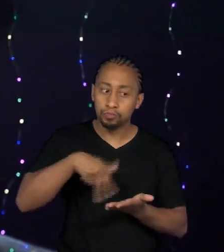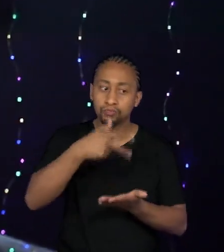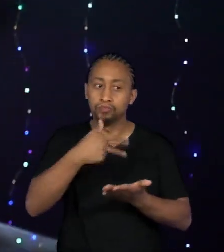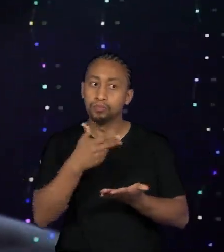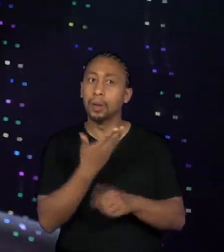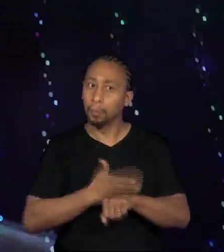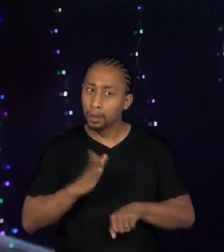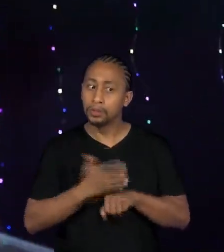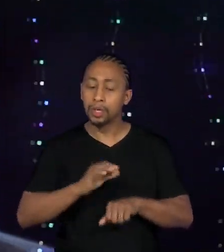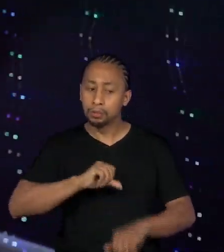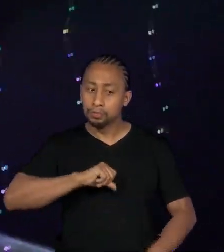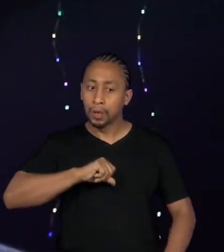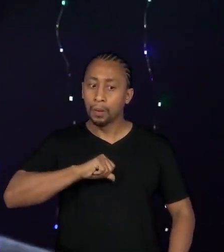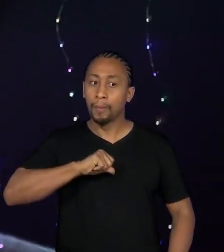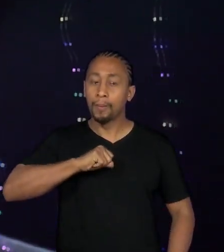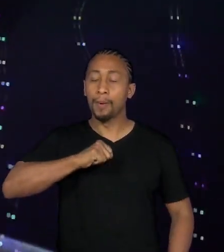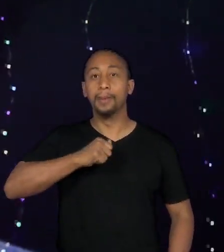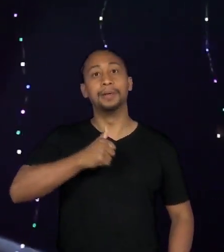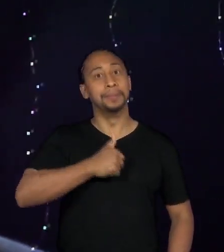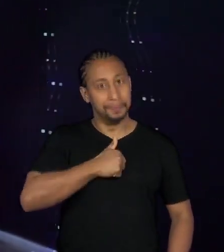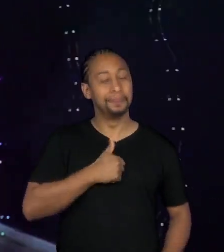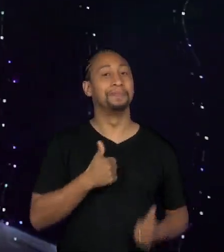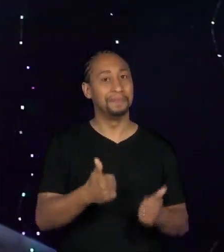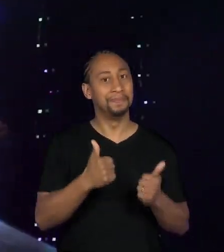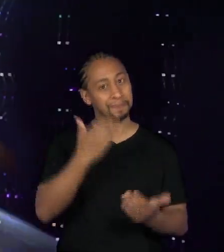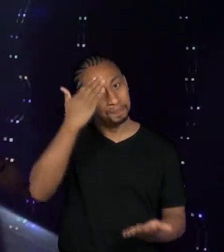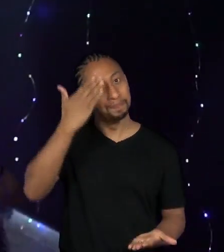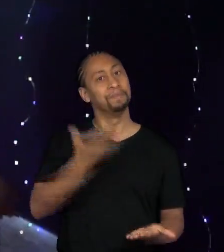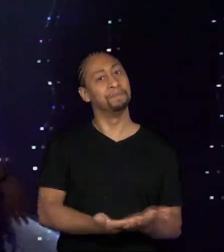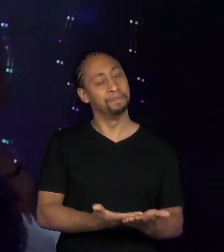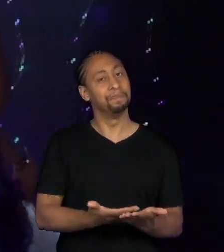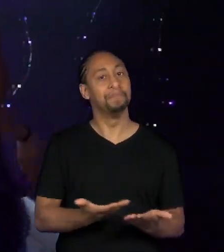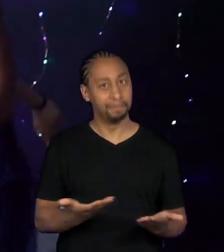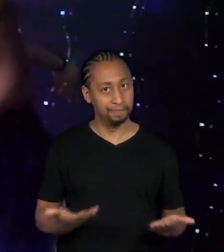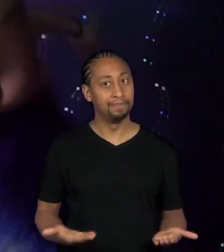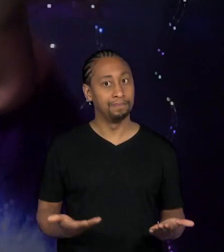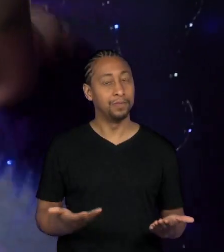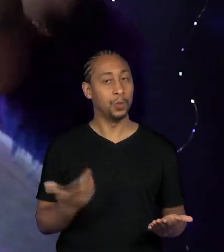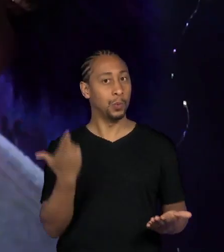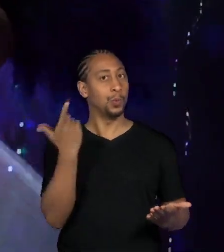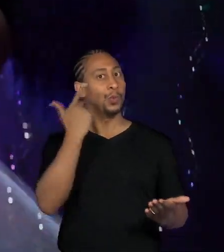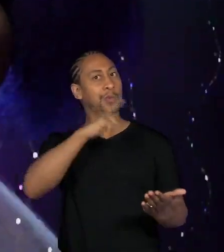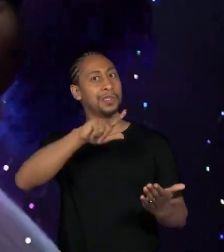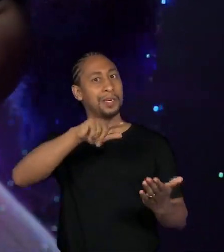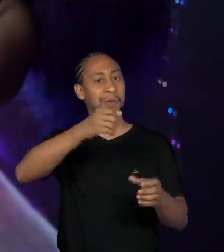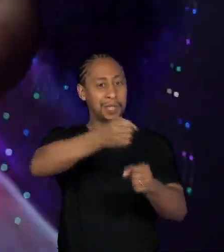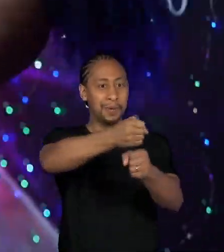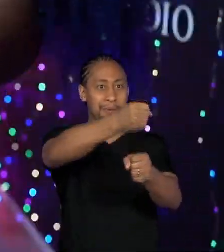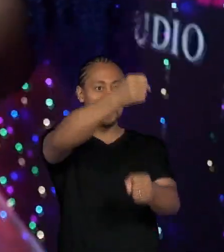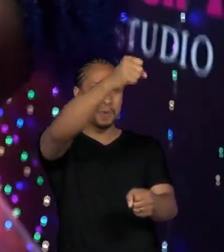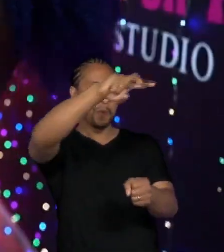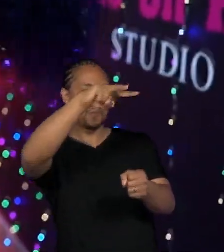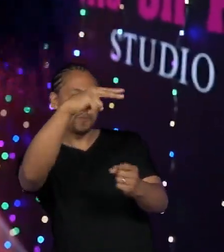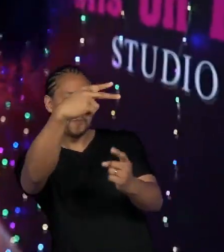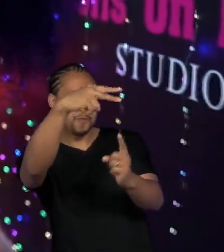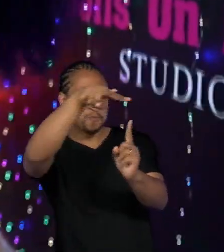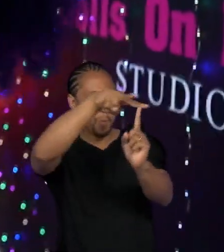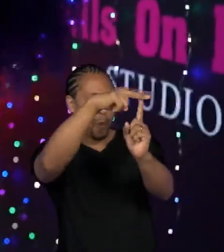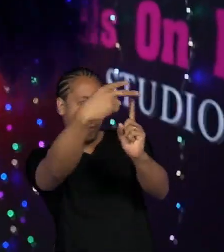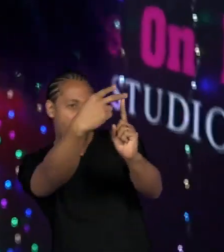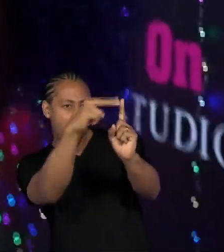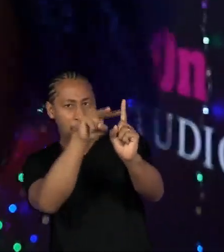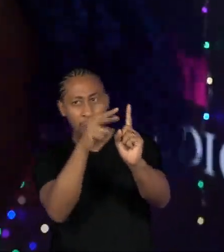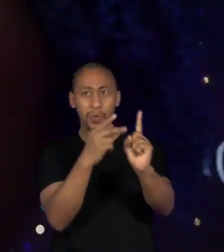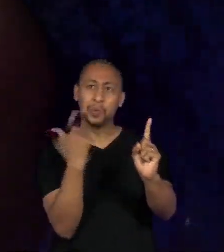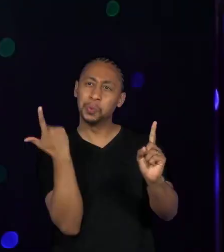muito mais confiante em mim. Porque se eu consigo fazer uma cruz invertida, eu consigo fazer qualquer